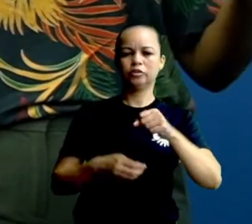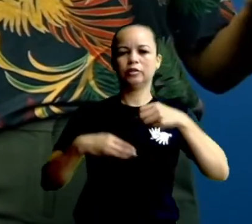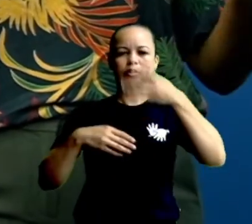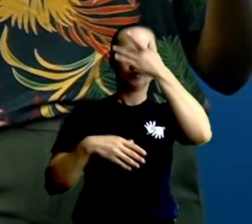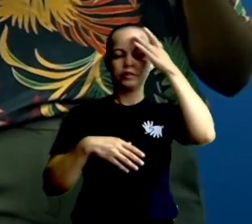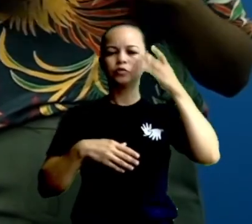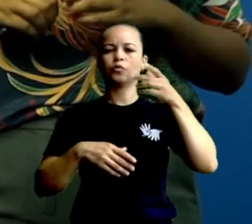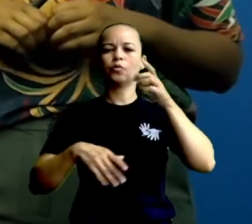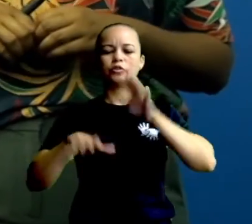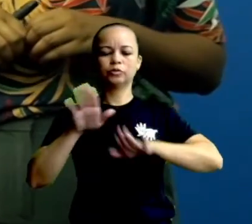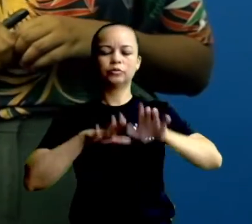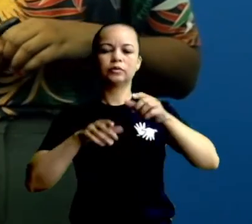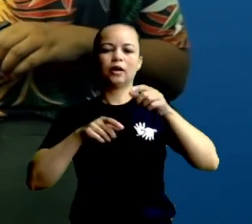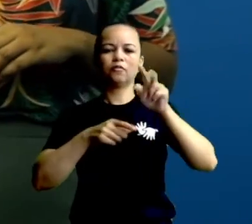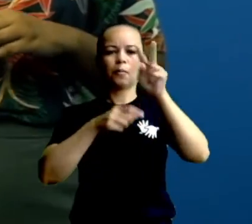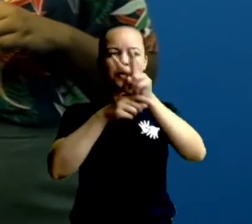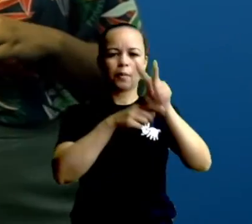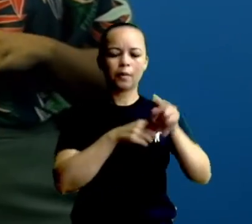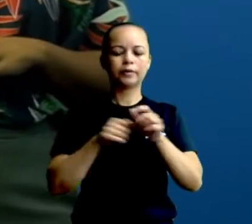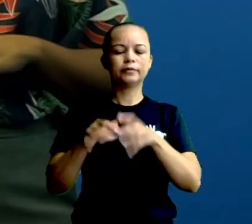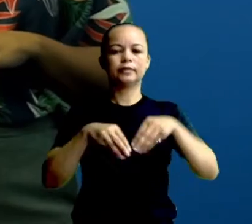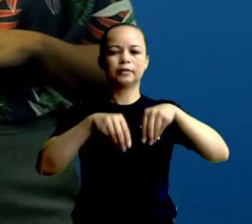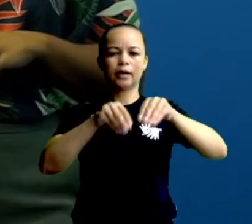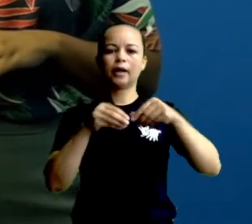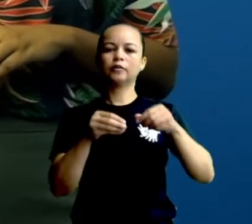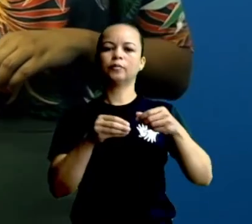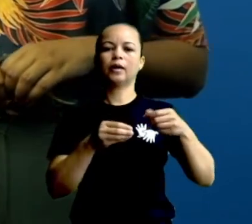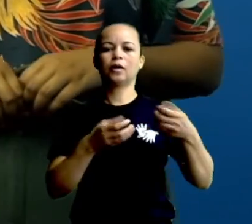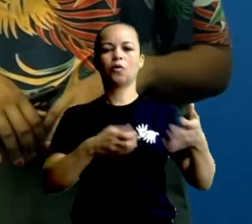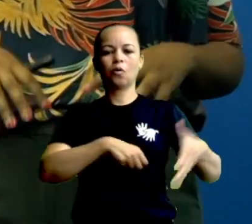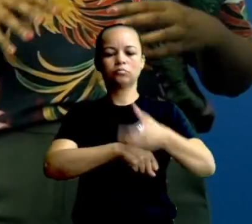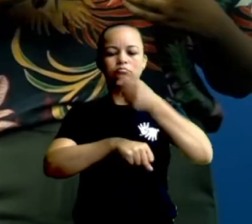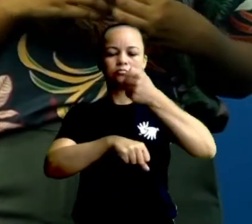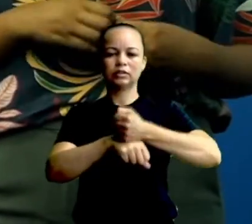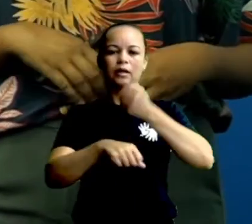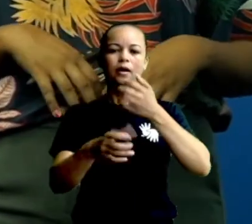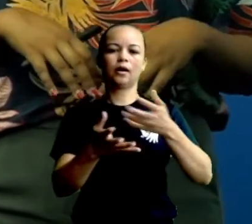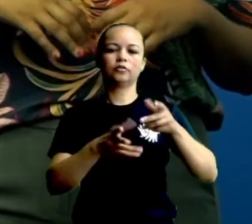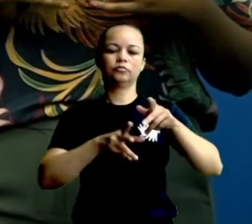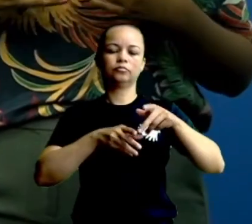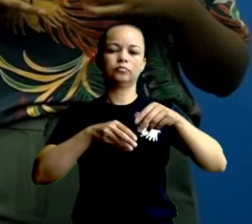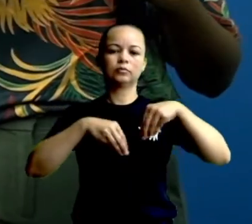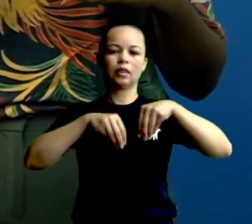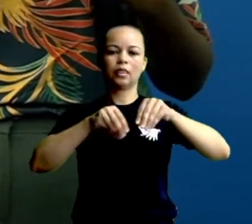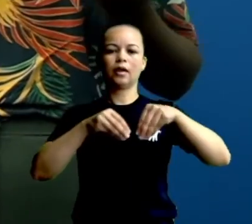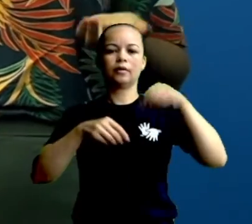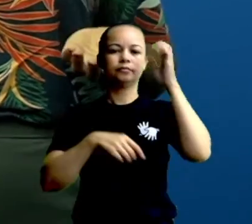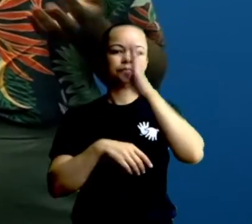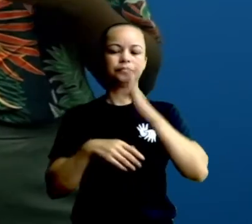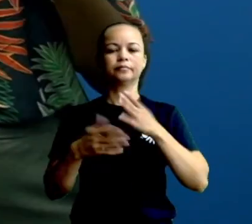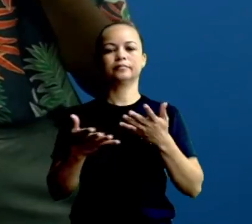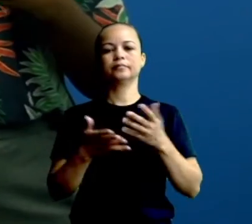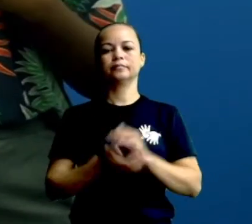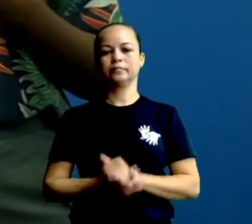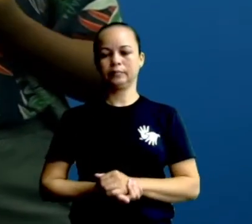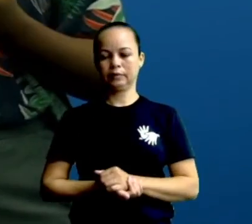terra, dos portugueses que foram trazidos para colonizar as terras brasileiras. E temos também o